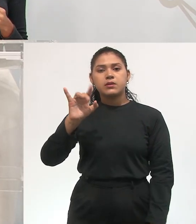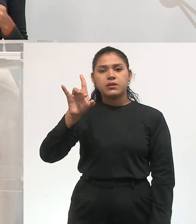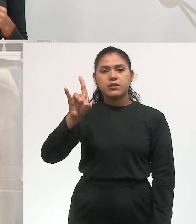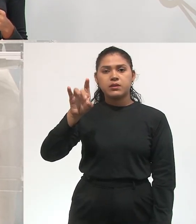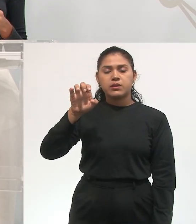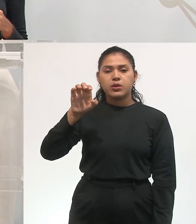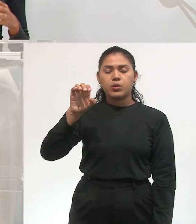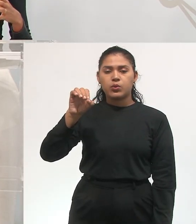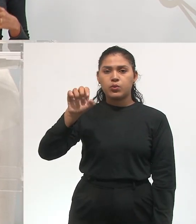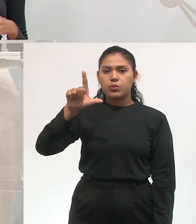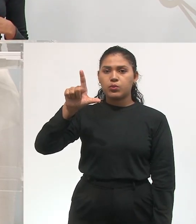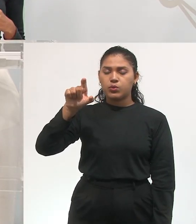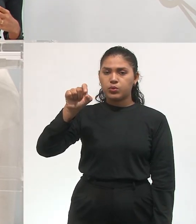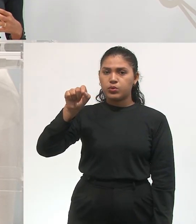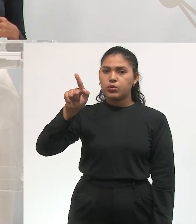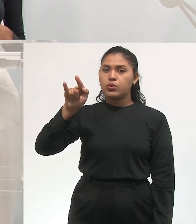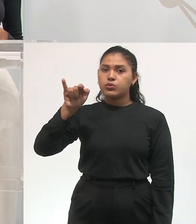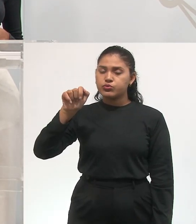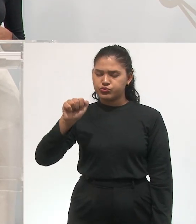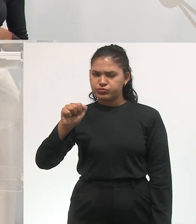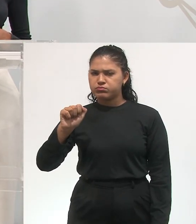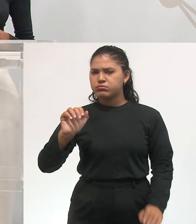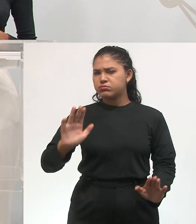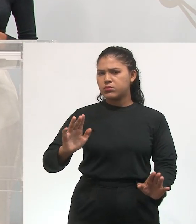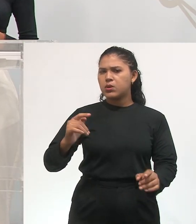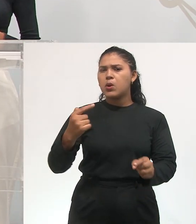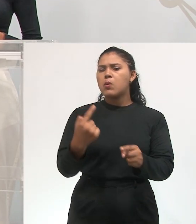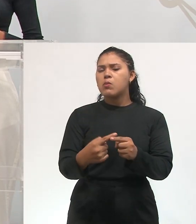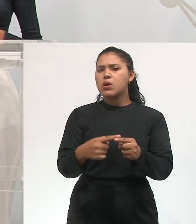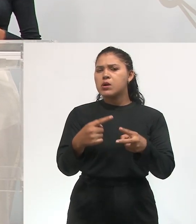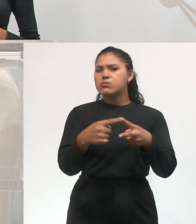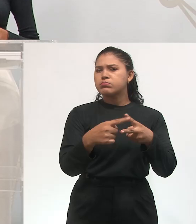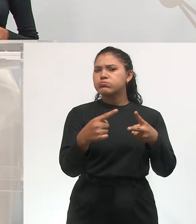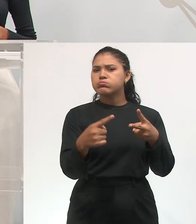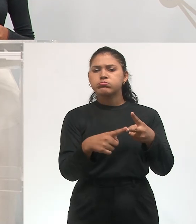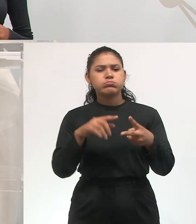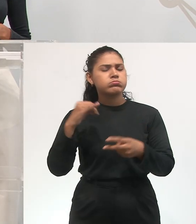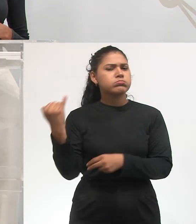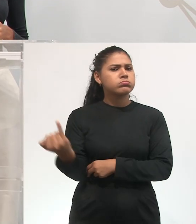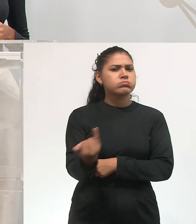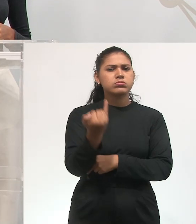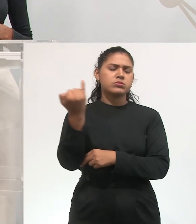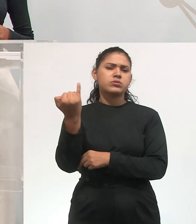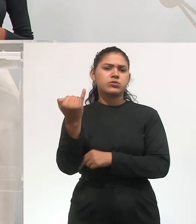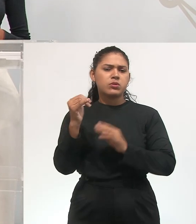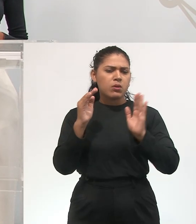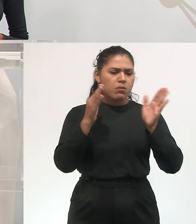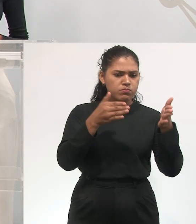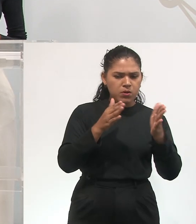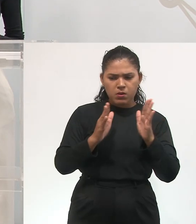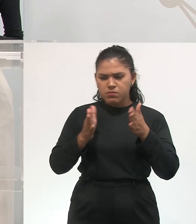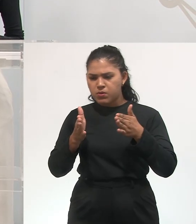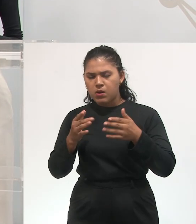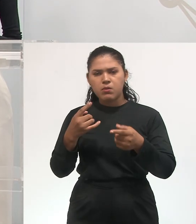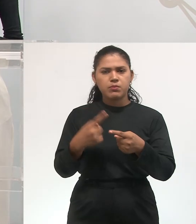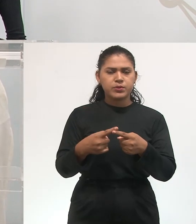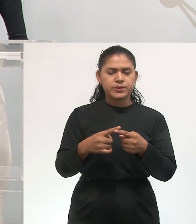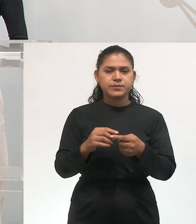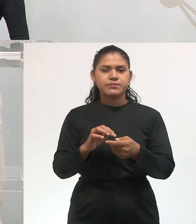são importantes para a nossa compreensão de educação numa perspectiva